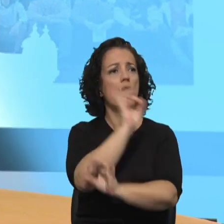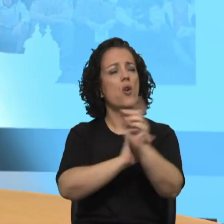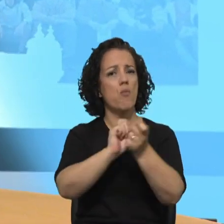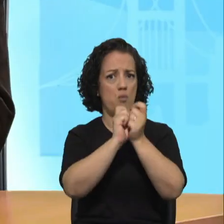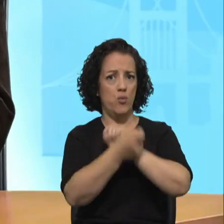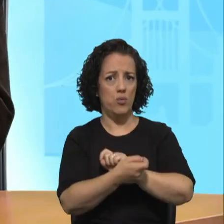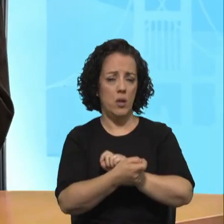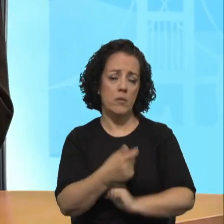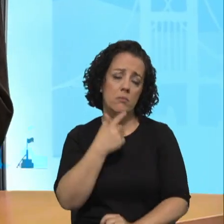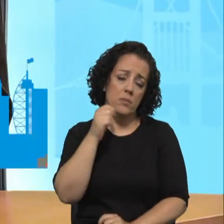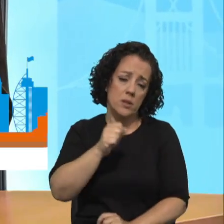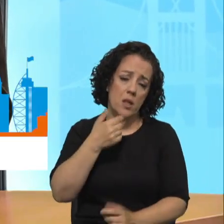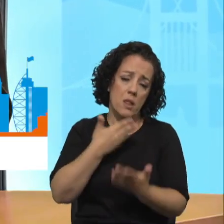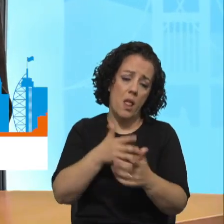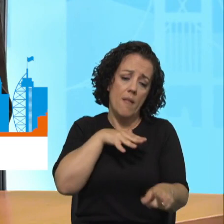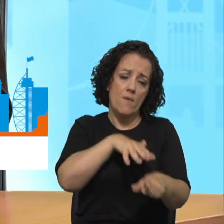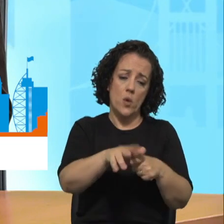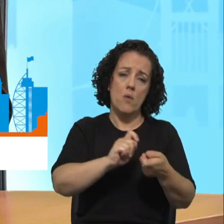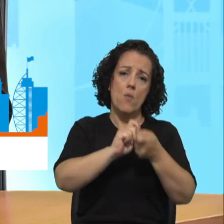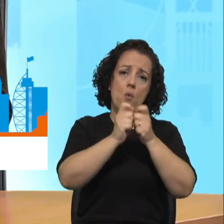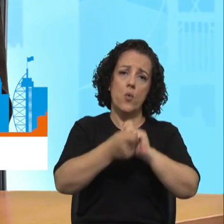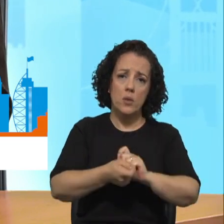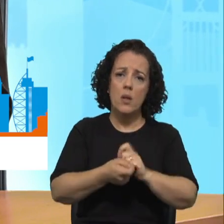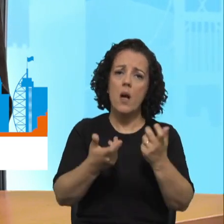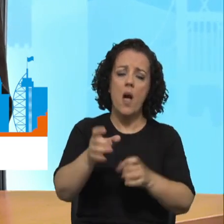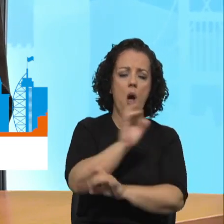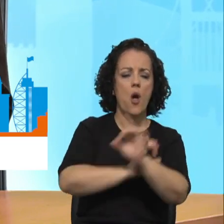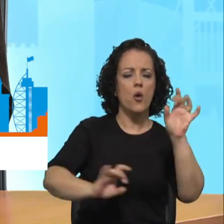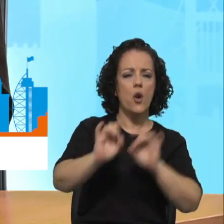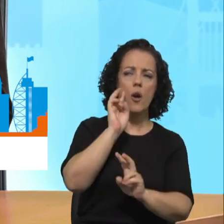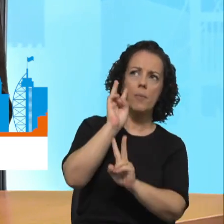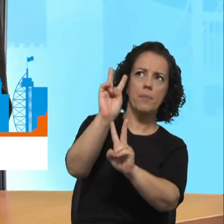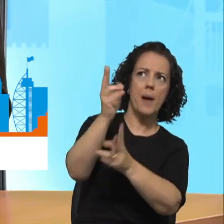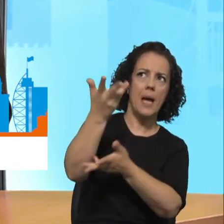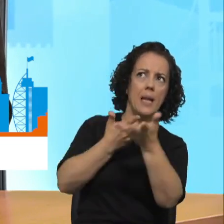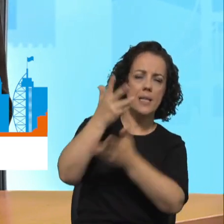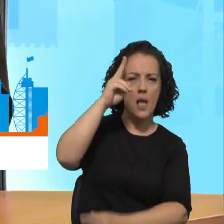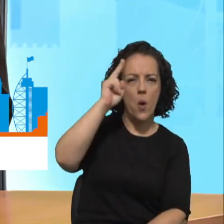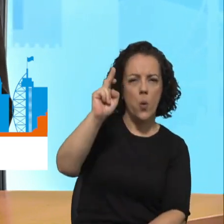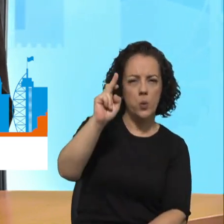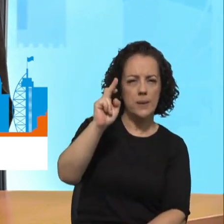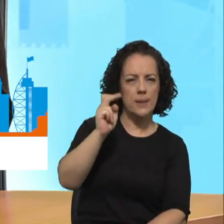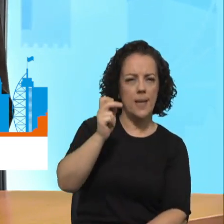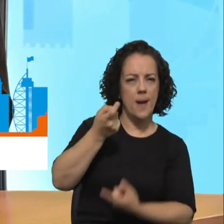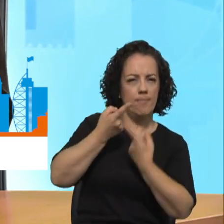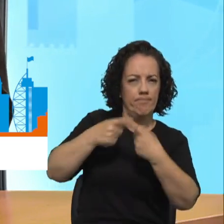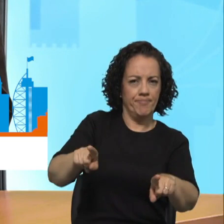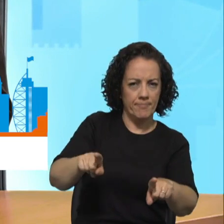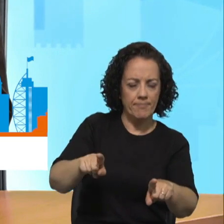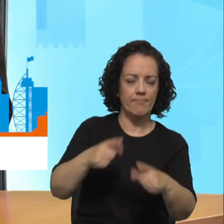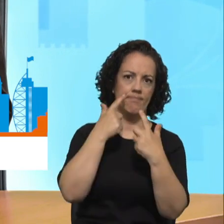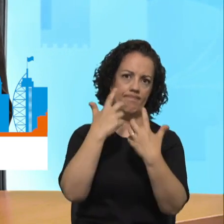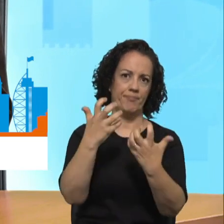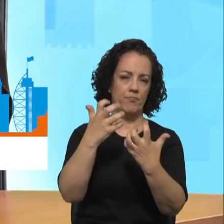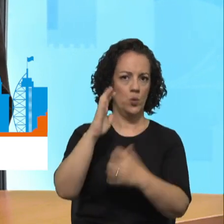Está a mudar, sobretudo, da forma como a Europa se relaciona com a Rússia. Basicamente, a mudança maior que